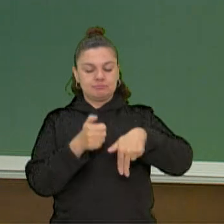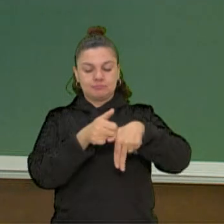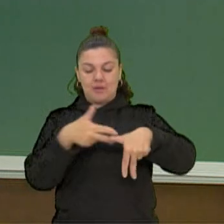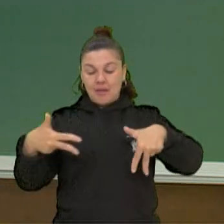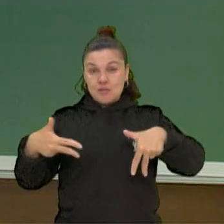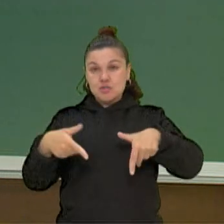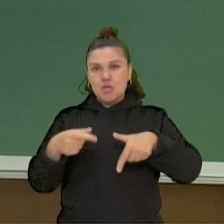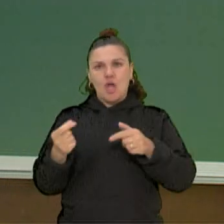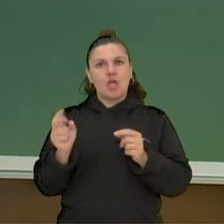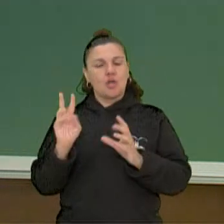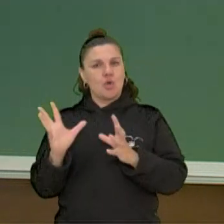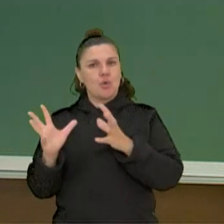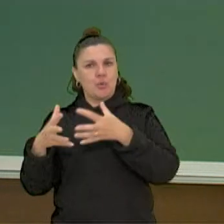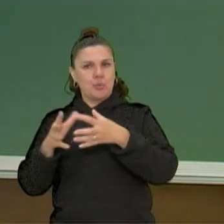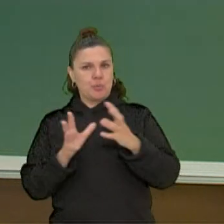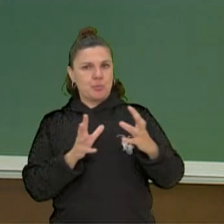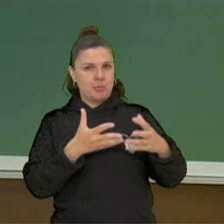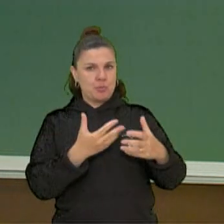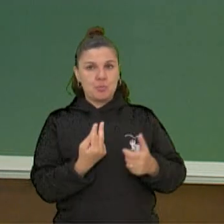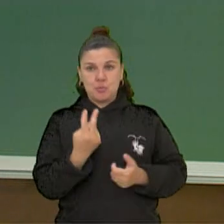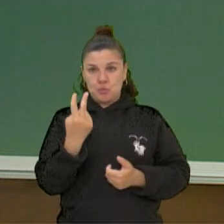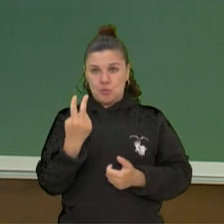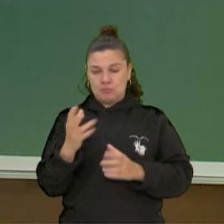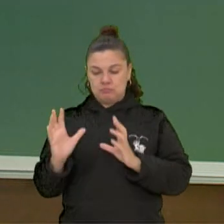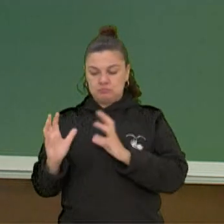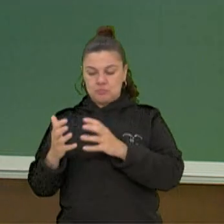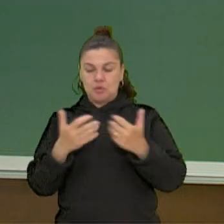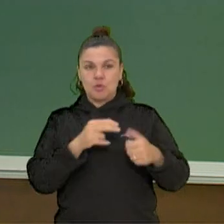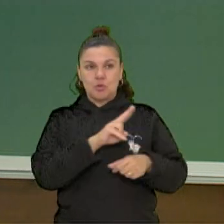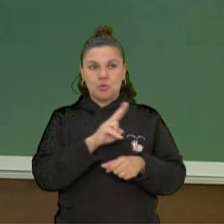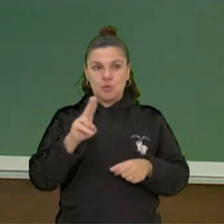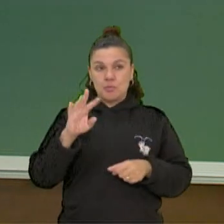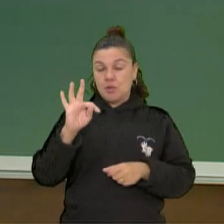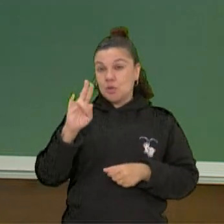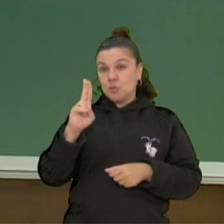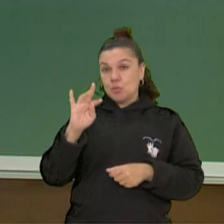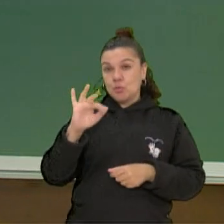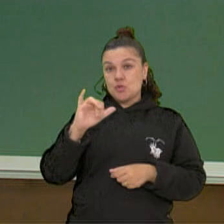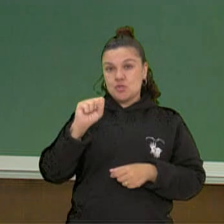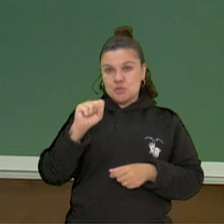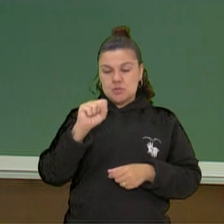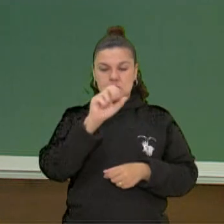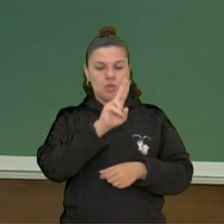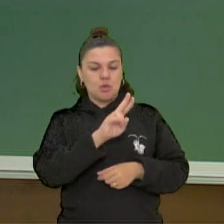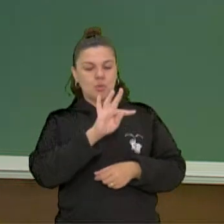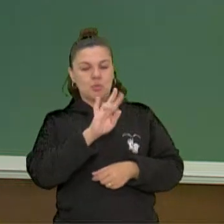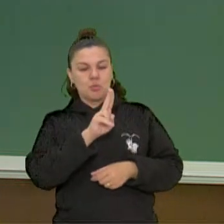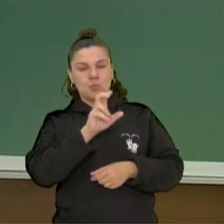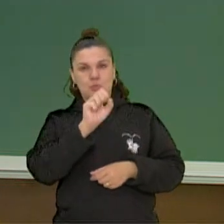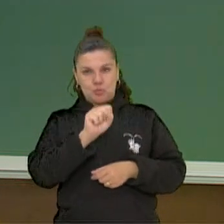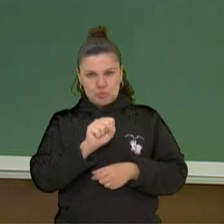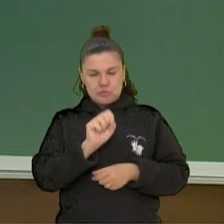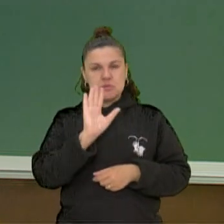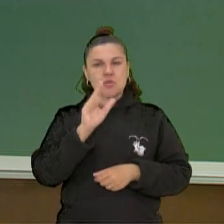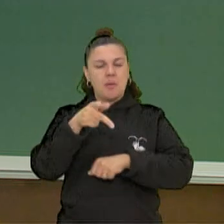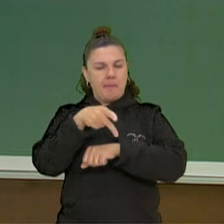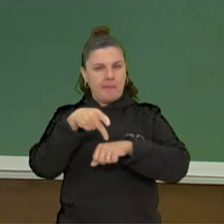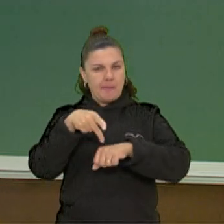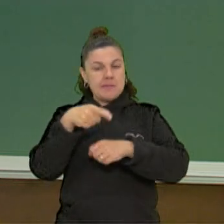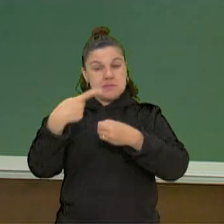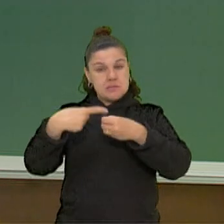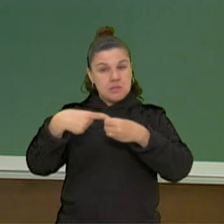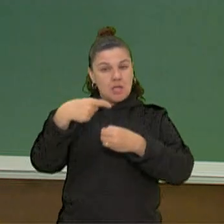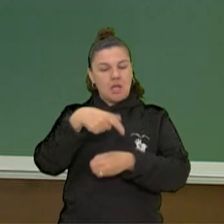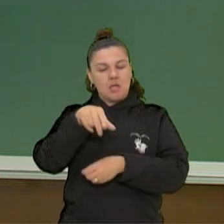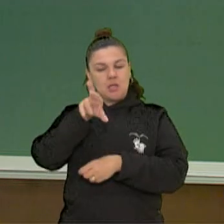Duas tribos que são chave aí nesses conflitos, que são os Tutsi e os Hutus, né? Que teve um problema grave em Ruanda,